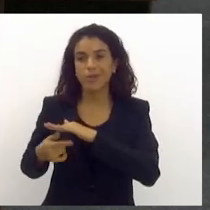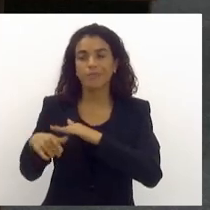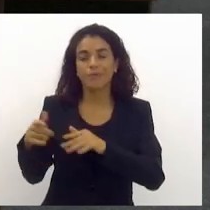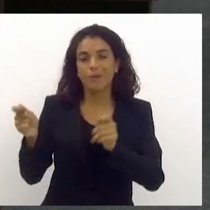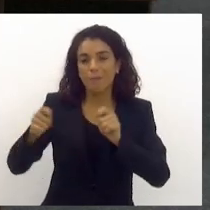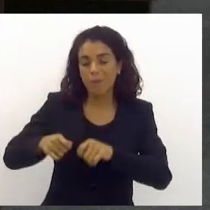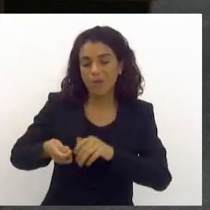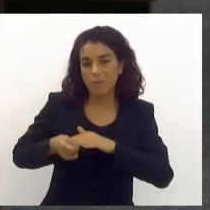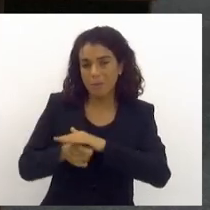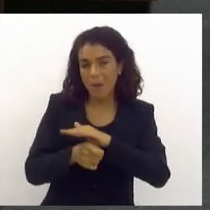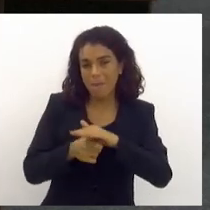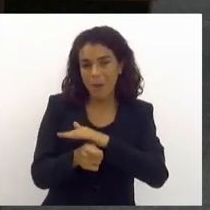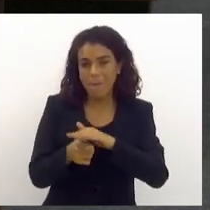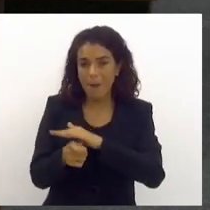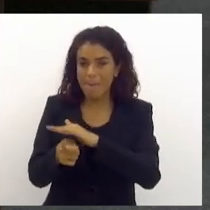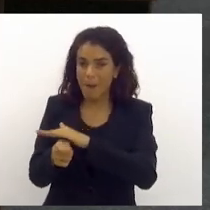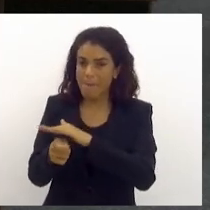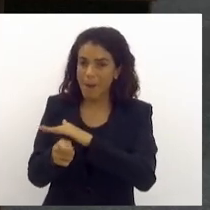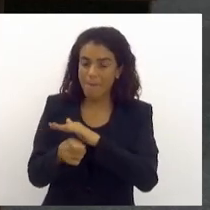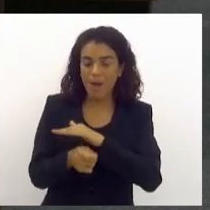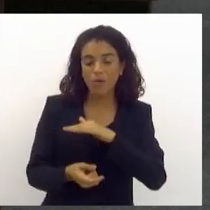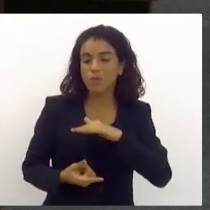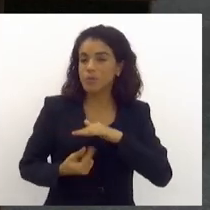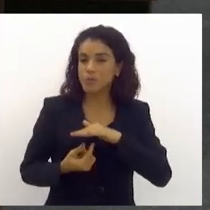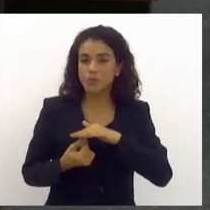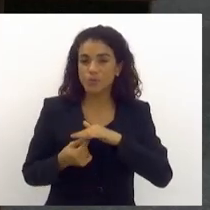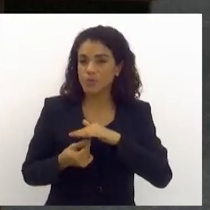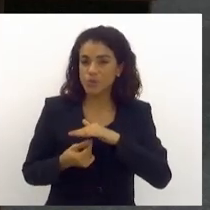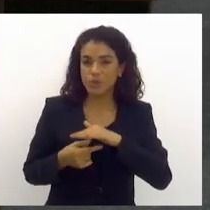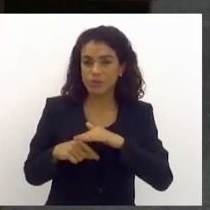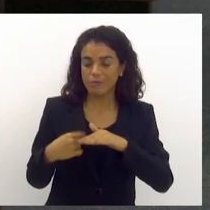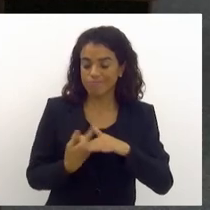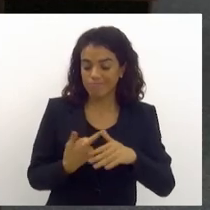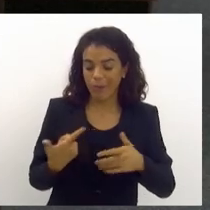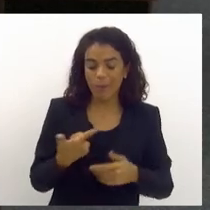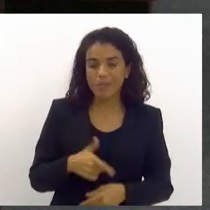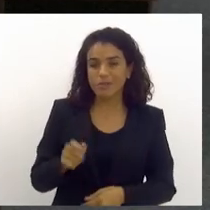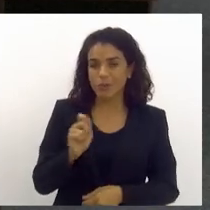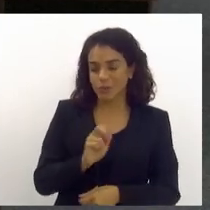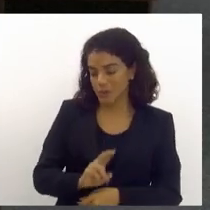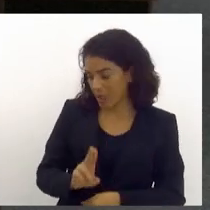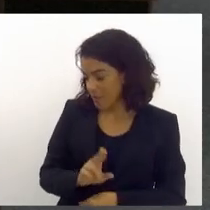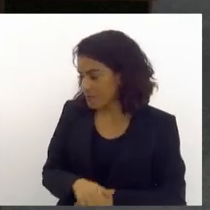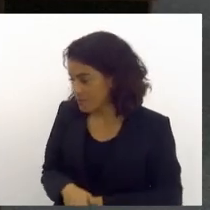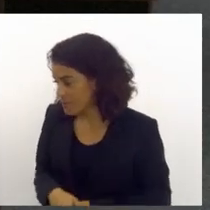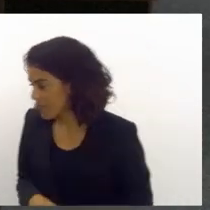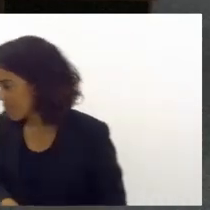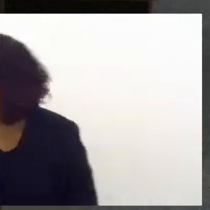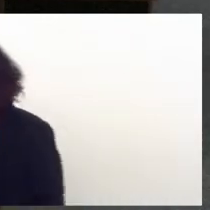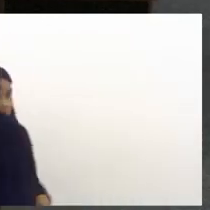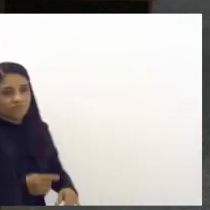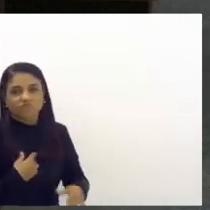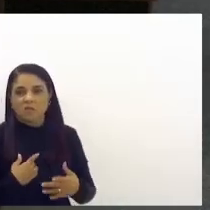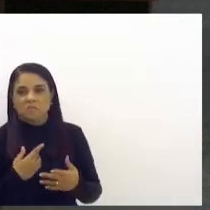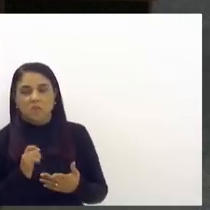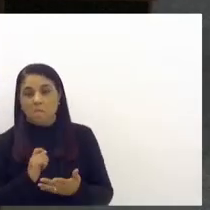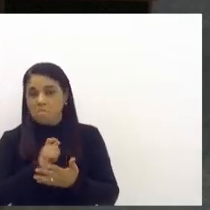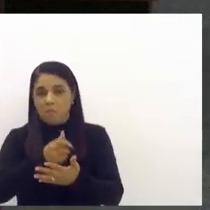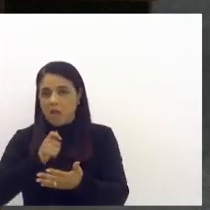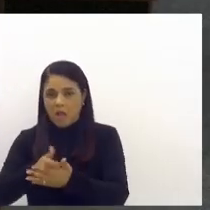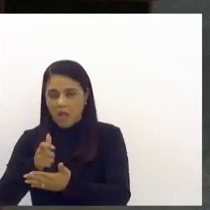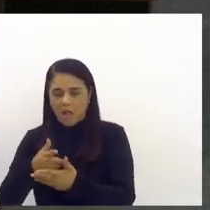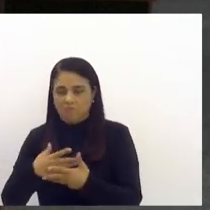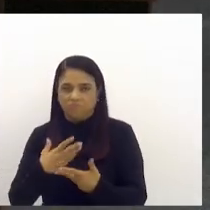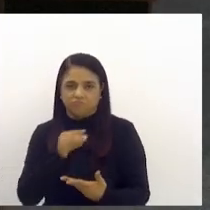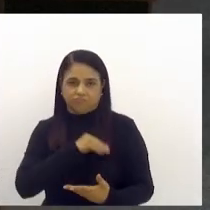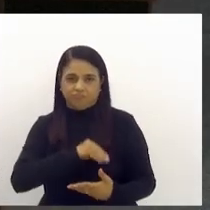possa fazer investimento e um fundo que a gente não precisa usar para fazer custeio de pessoal. Então,